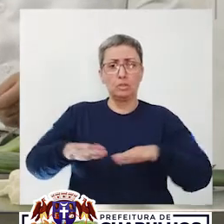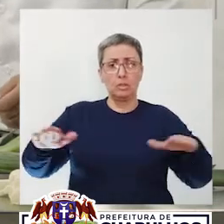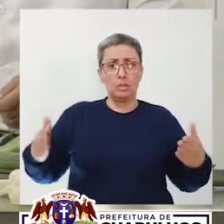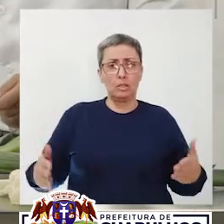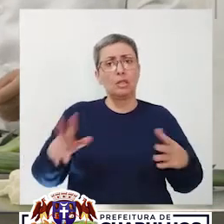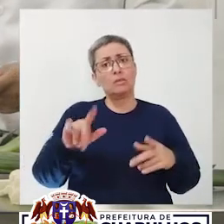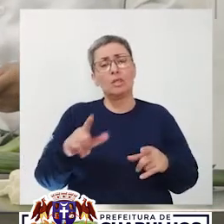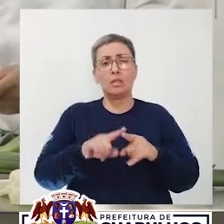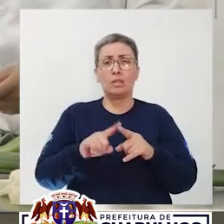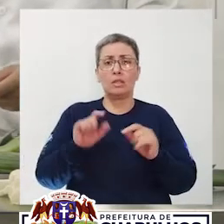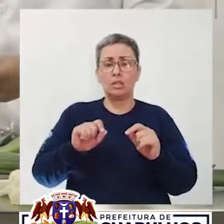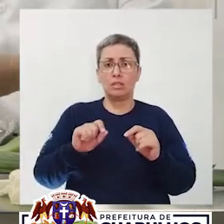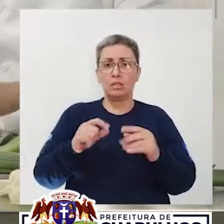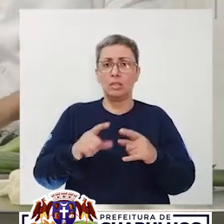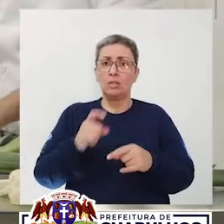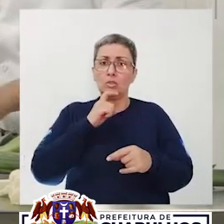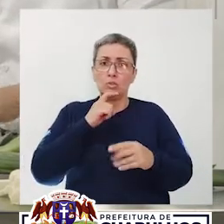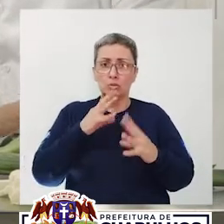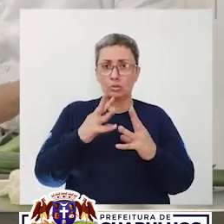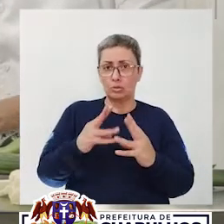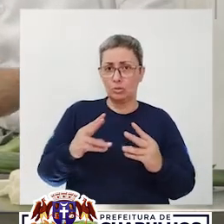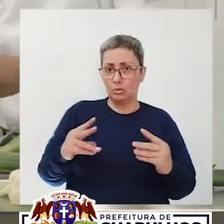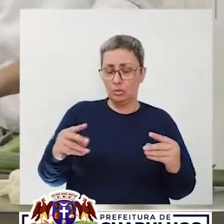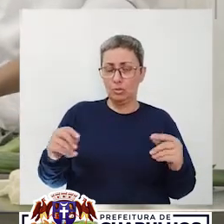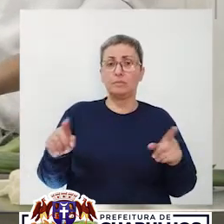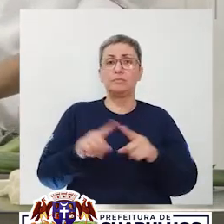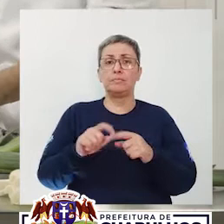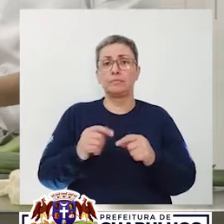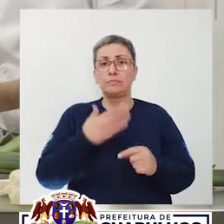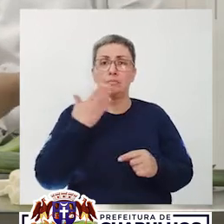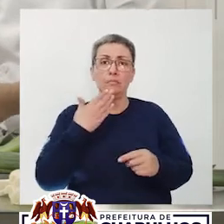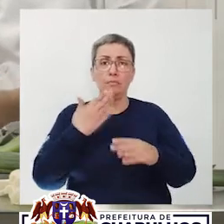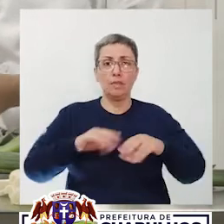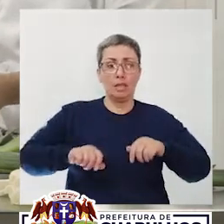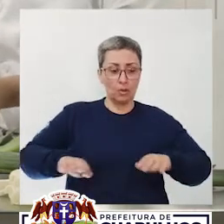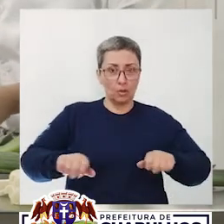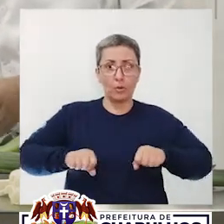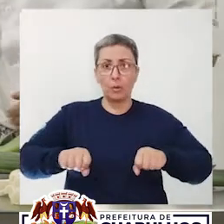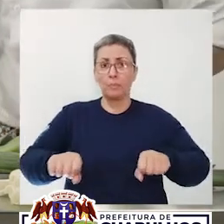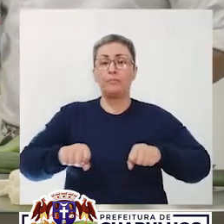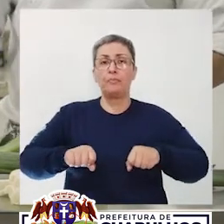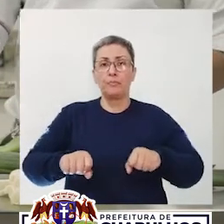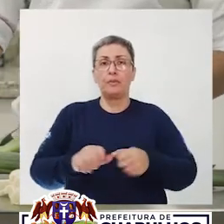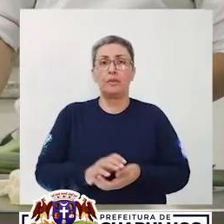em cima da mesa, porque aí ela já sai um pouquinho do frio dela, do gelo, e até é melhor